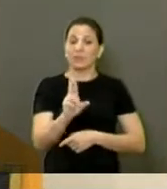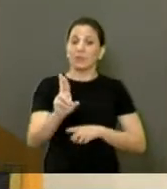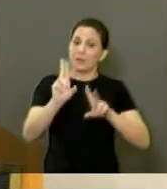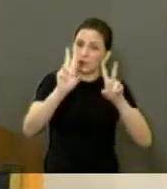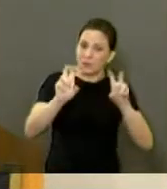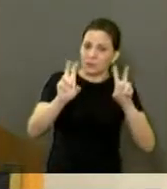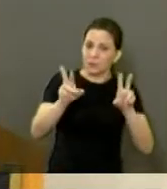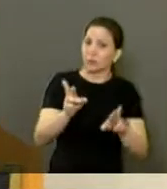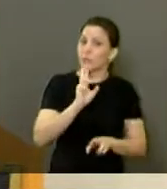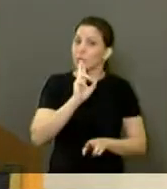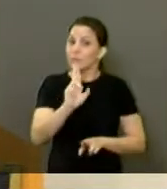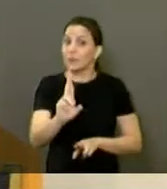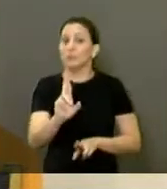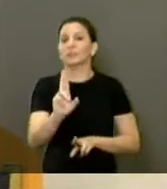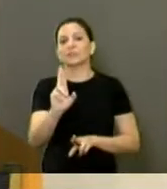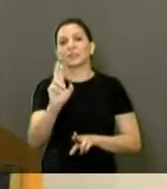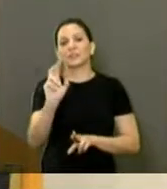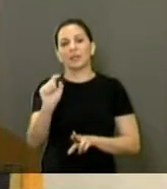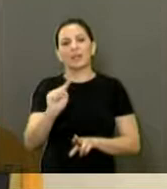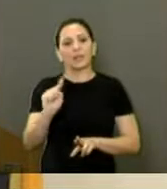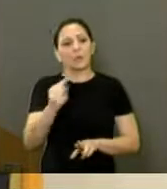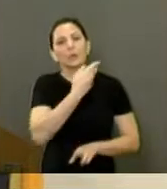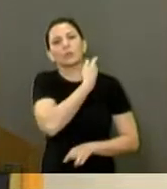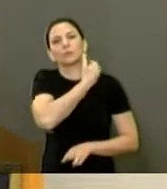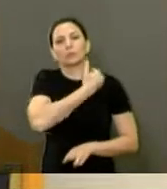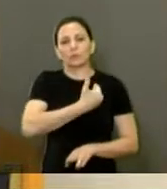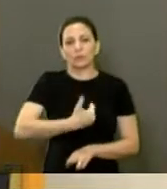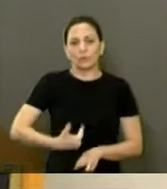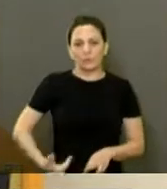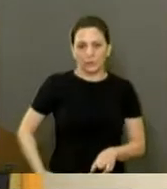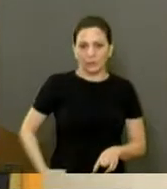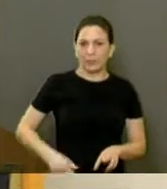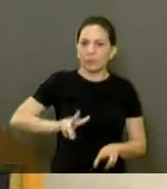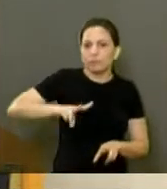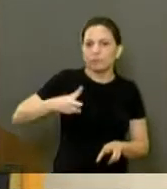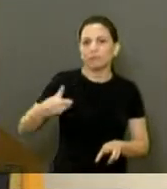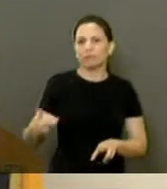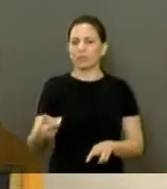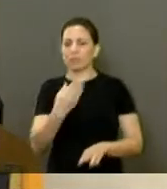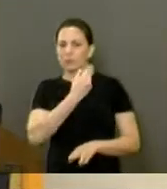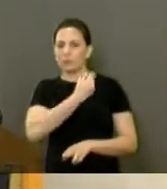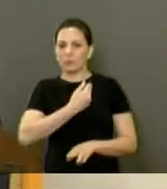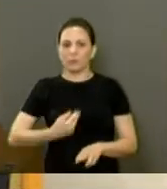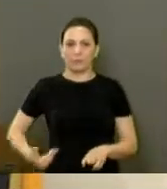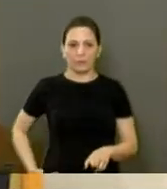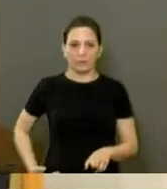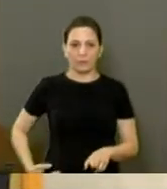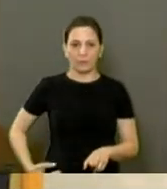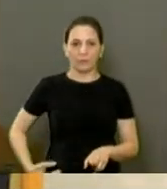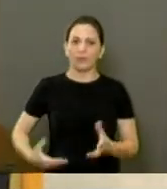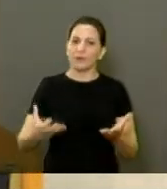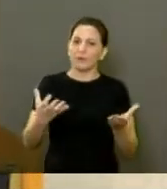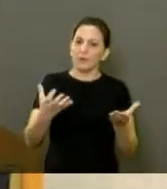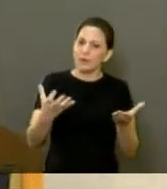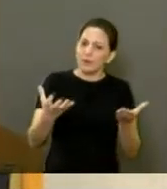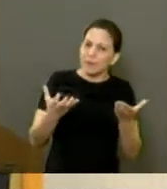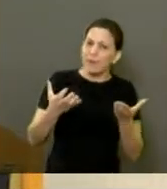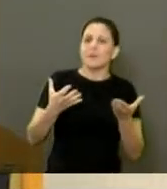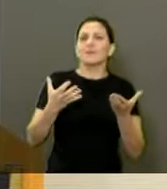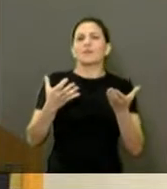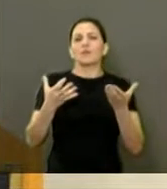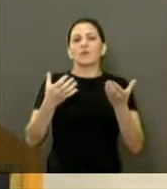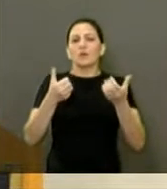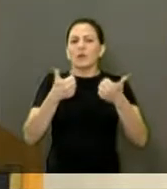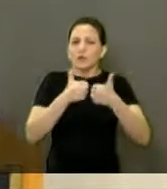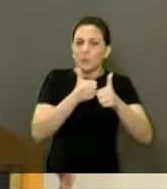Esta resposta não vem nem do governo e nem da oposição. Eu fiz questão de acompanhar as